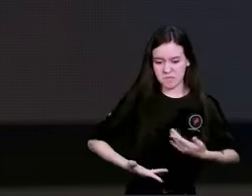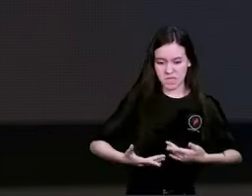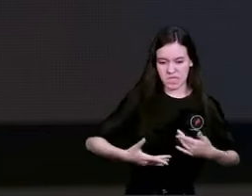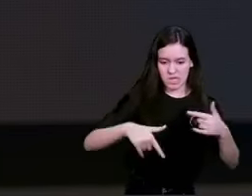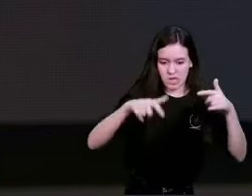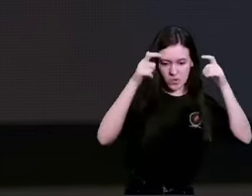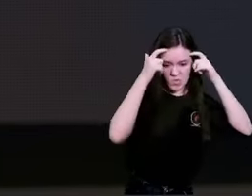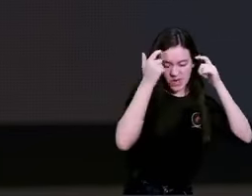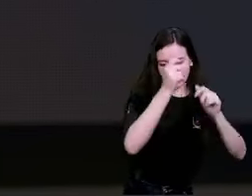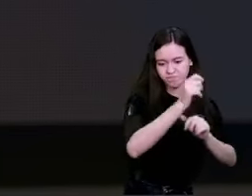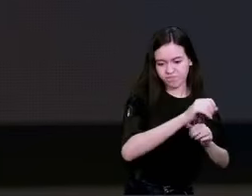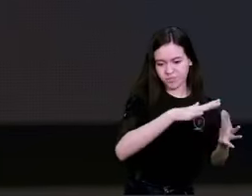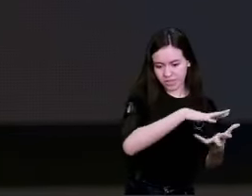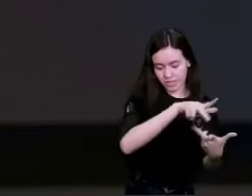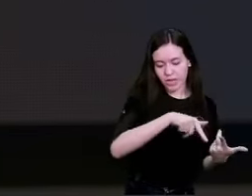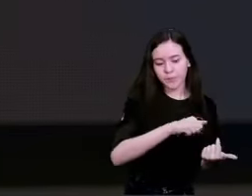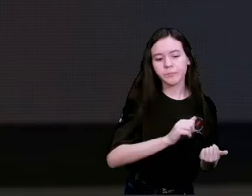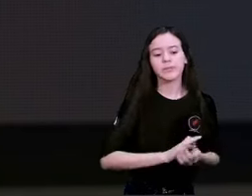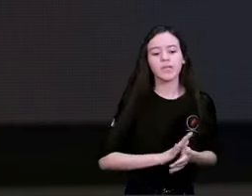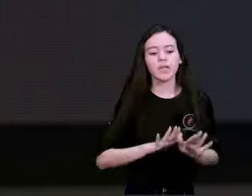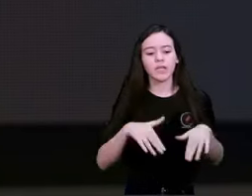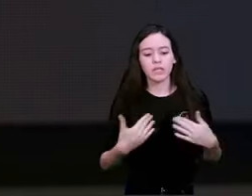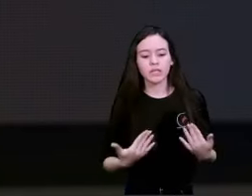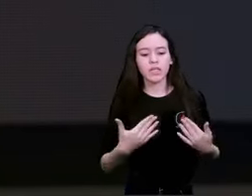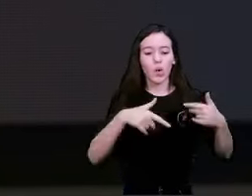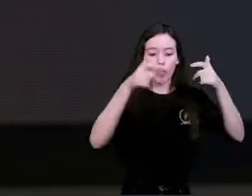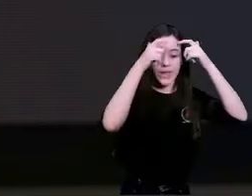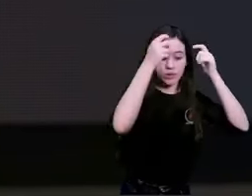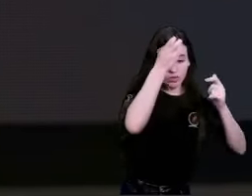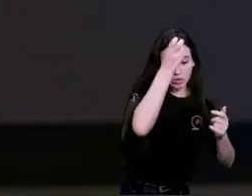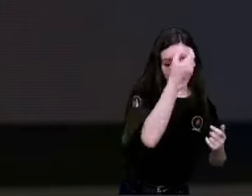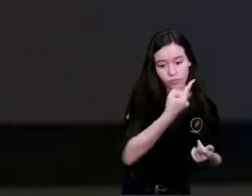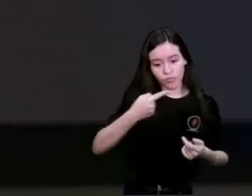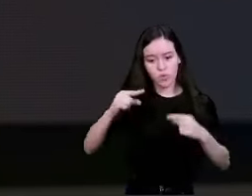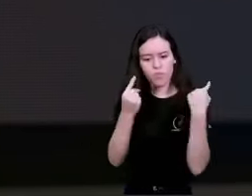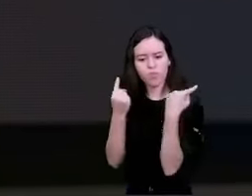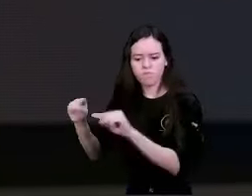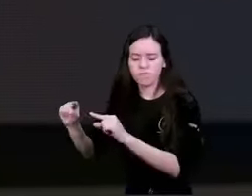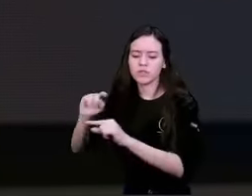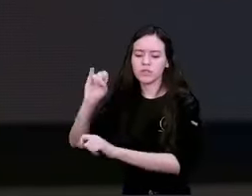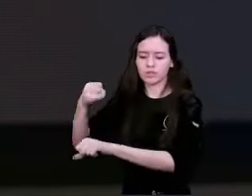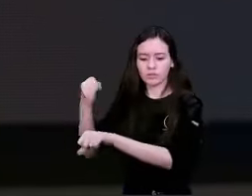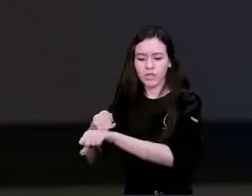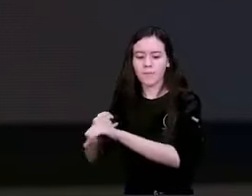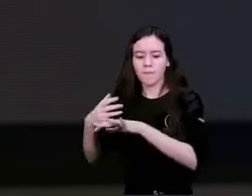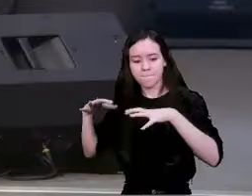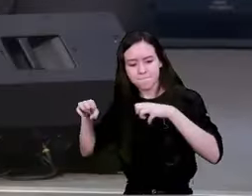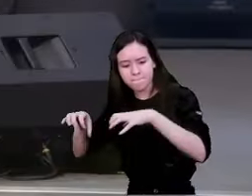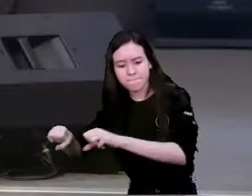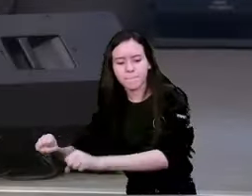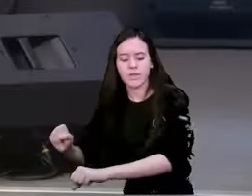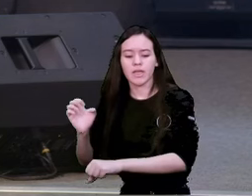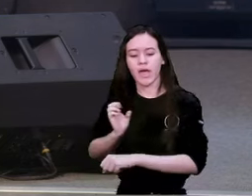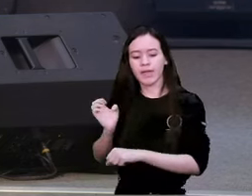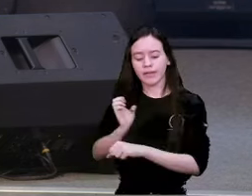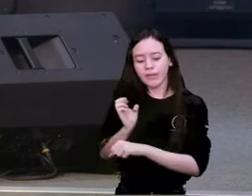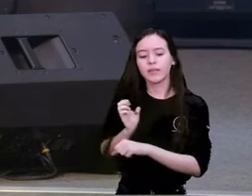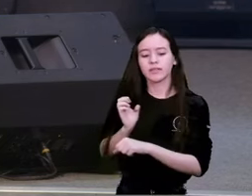terra. Subiu, pois, Sisaque, rei do Egito, contra Jerusalém, e tomou os tesouros da casa do